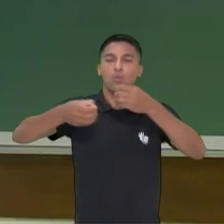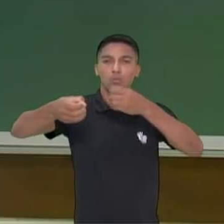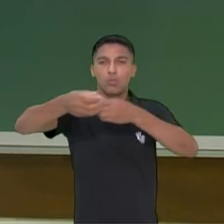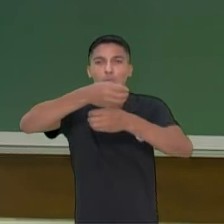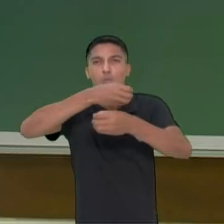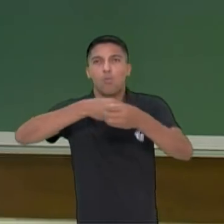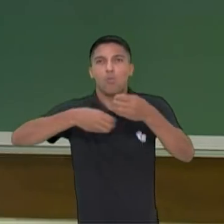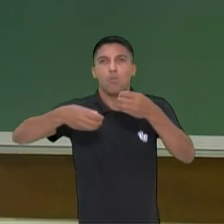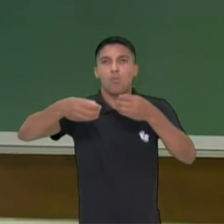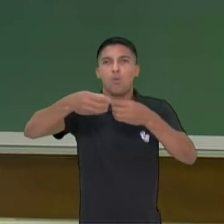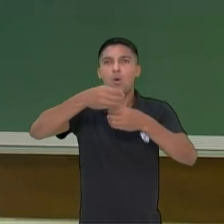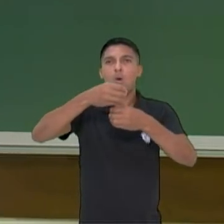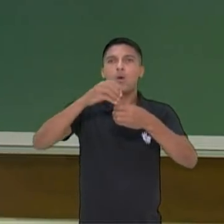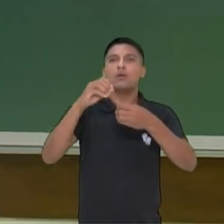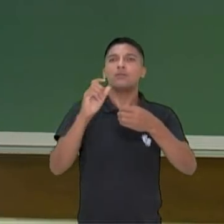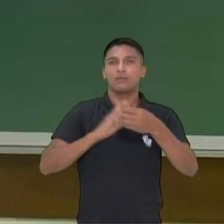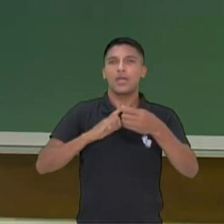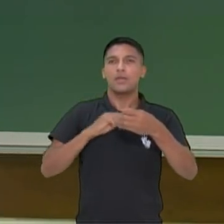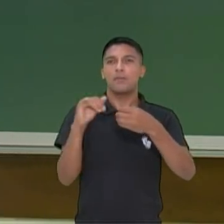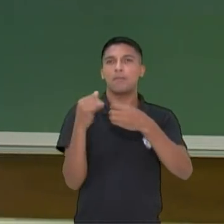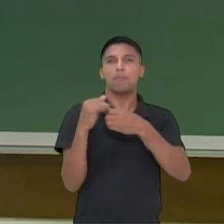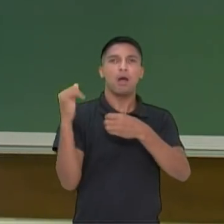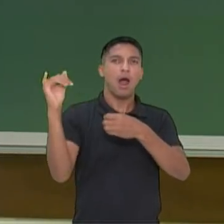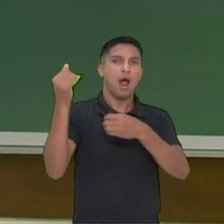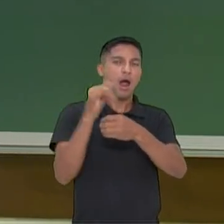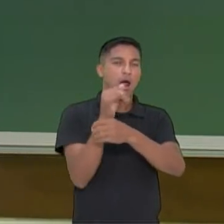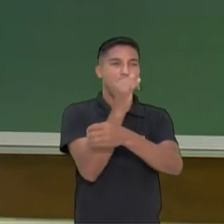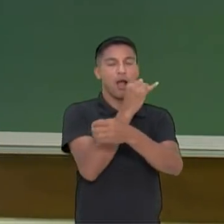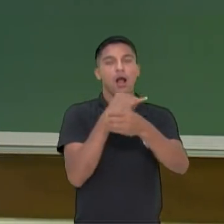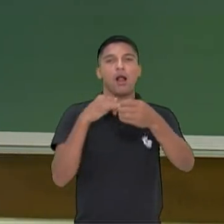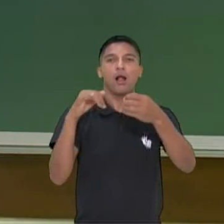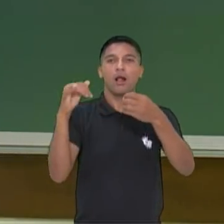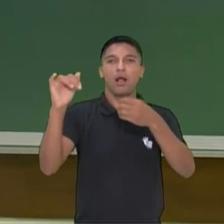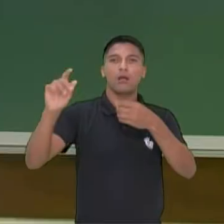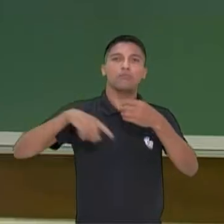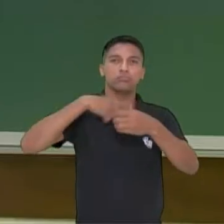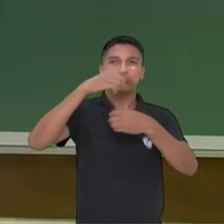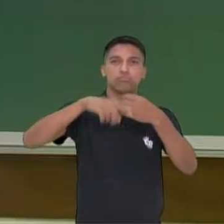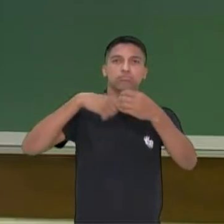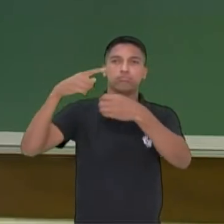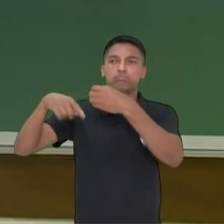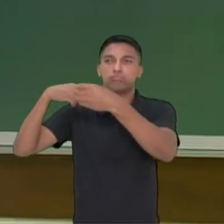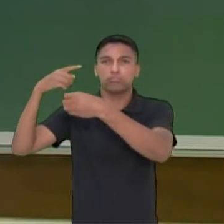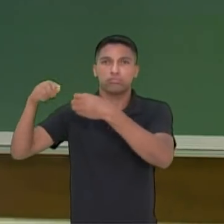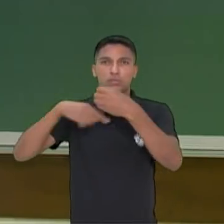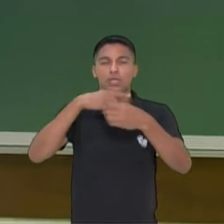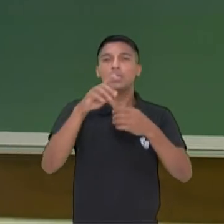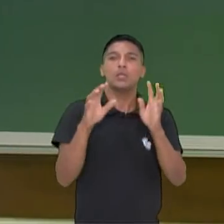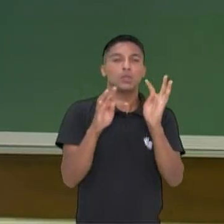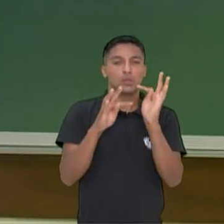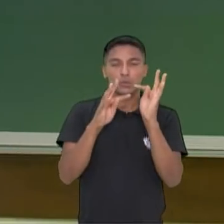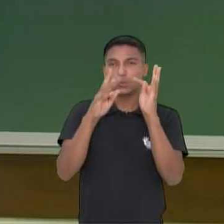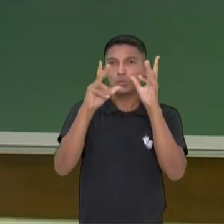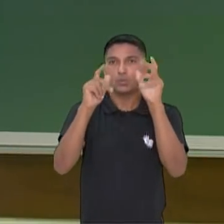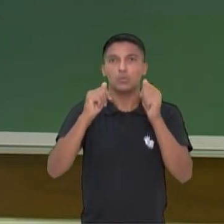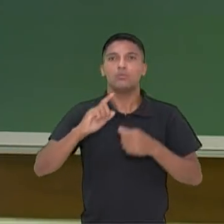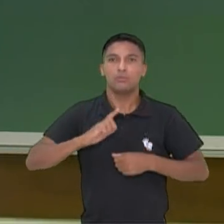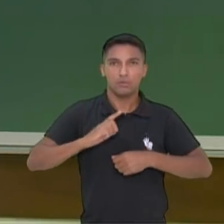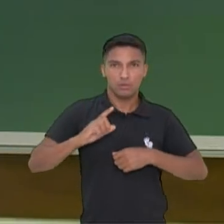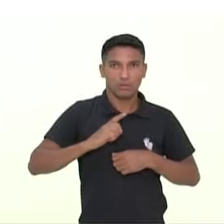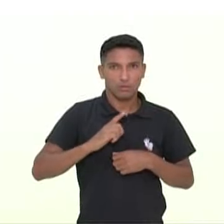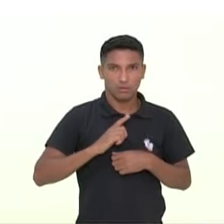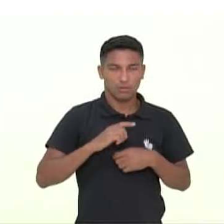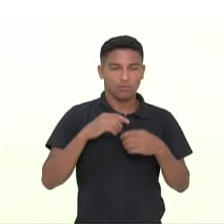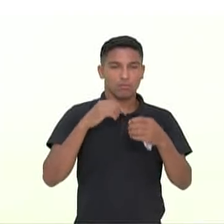uma energia. Então, quando eu entro em harmonia com um outro indivíduo, com o meu oponente, eu também entro em harmonia com